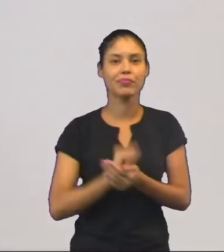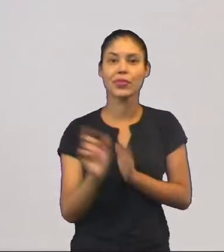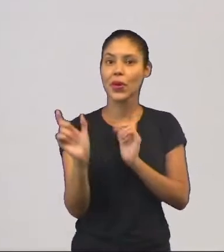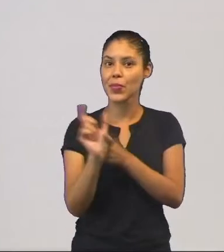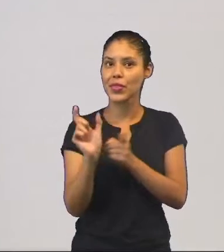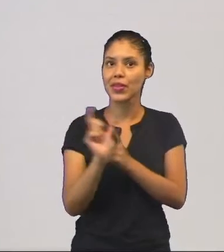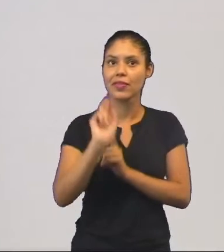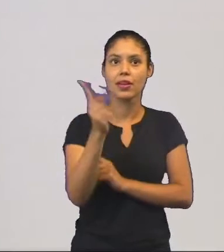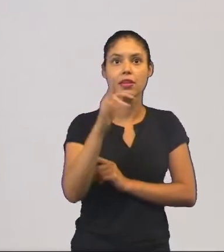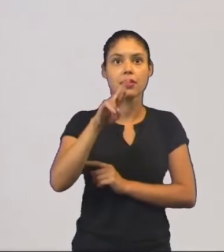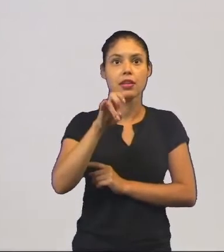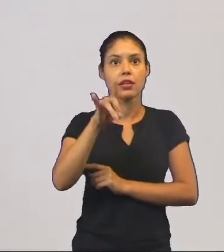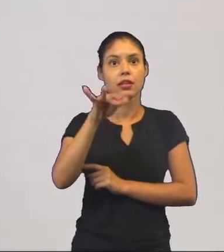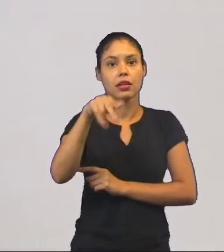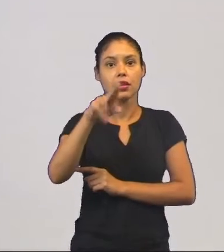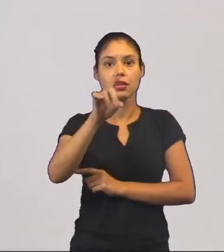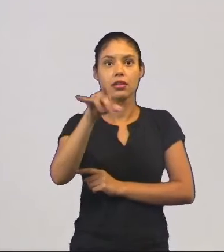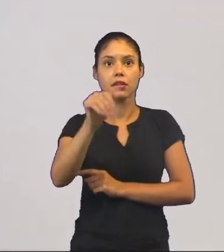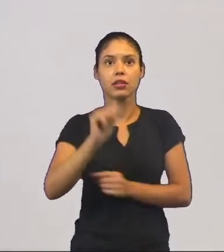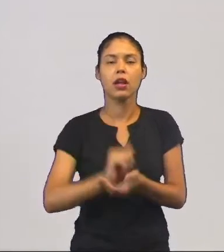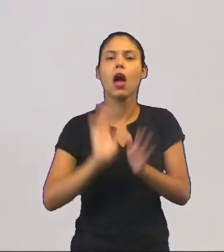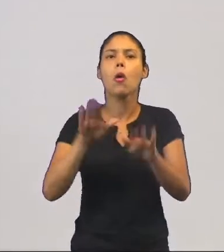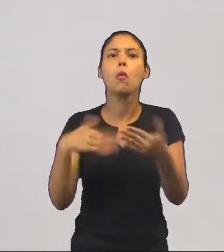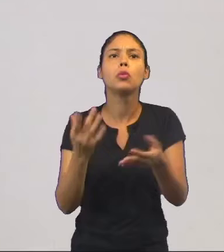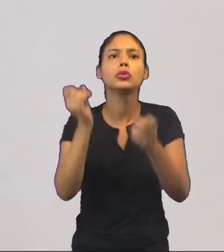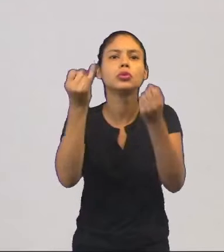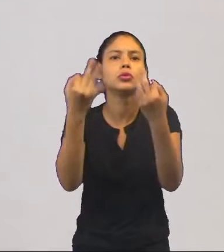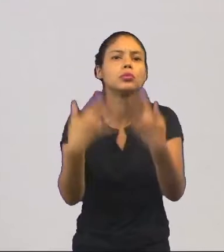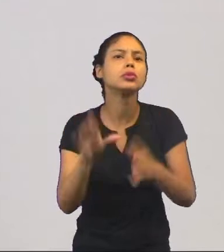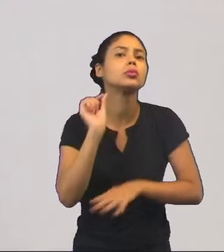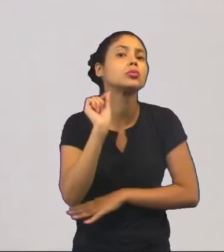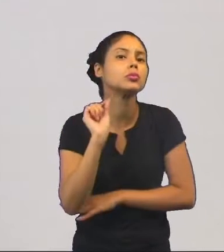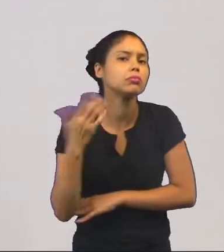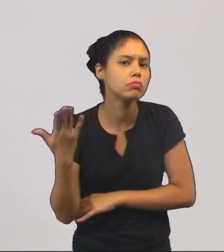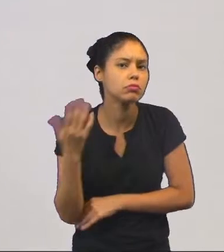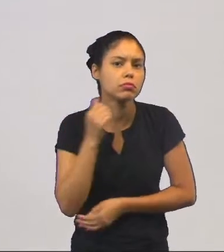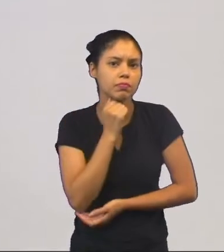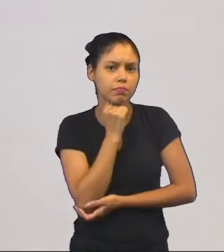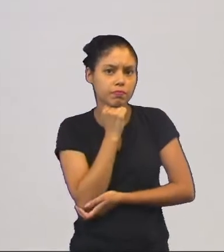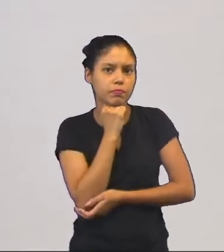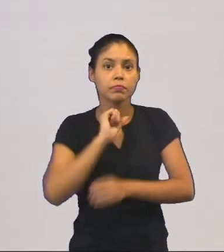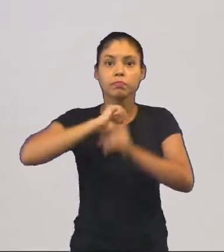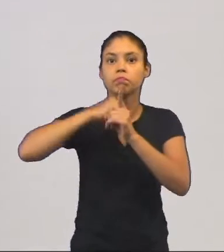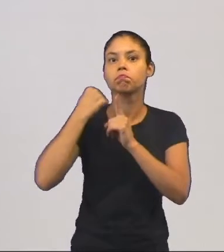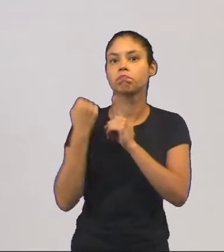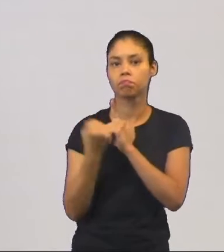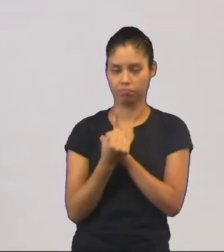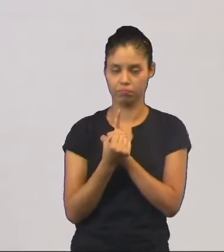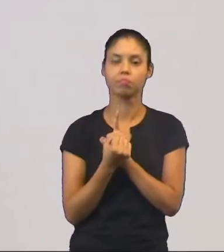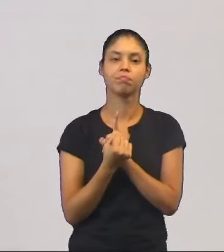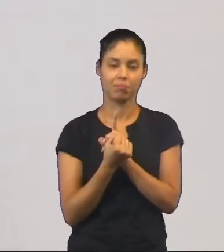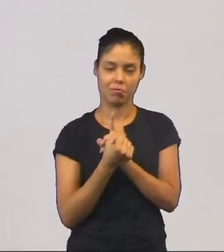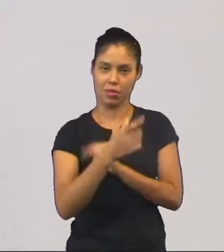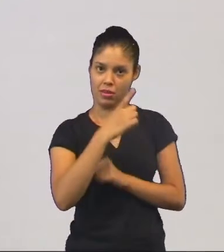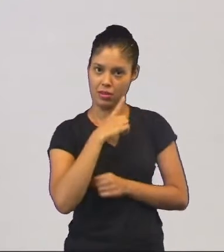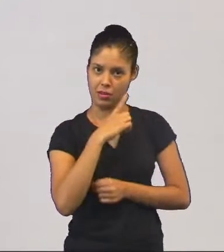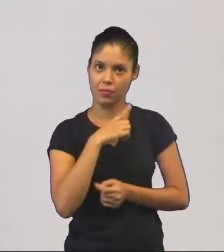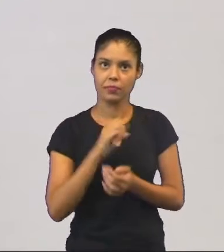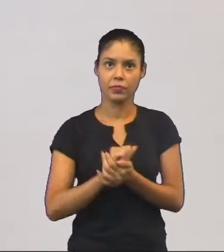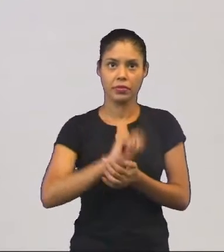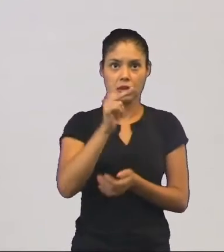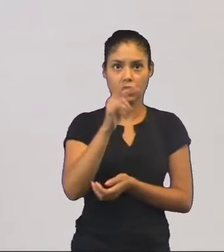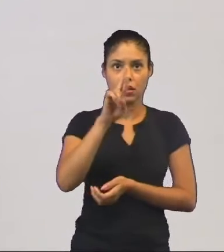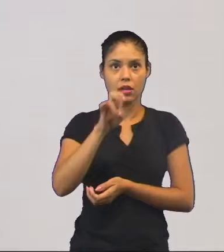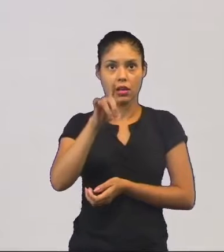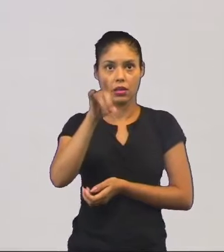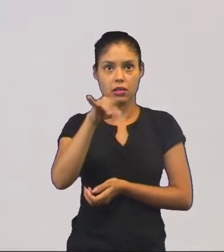palavra hierarquia. A que corresponde a hierarquia? A sociedade, ela é